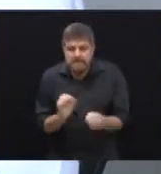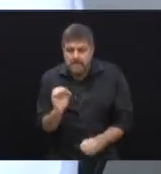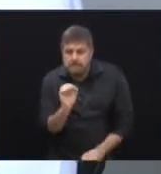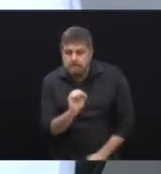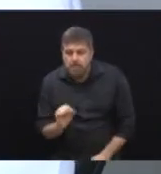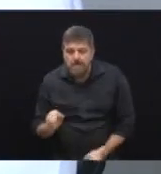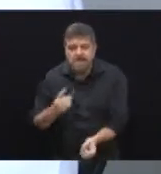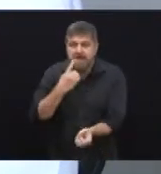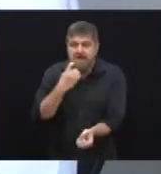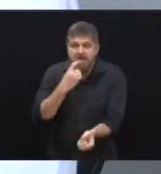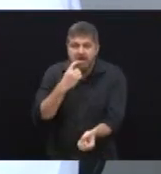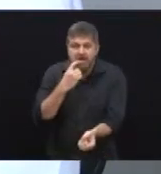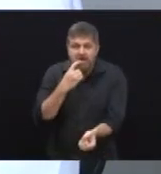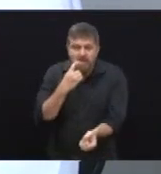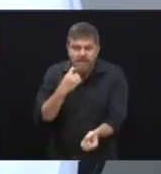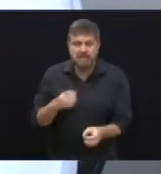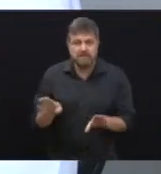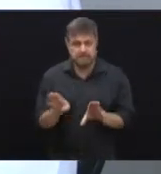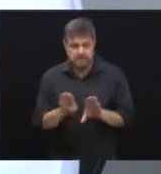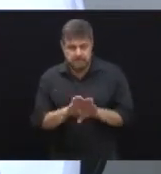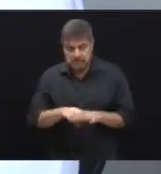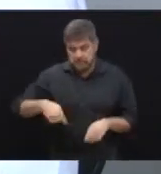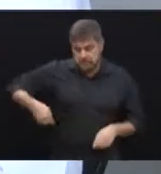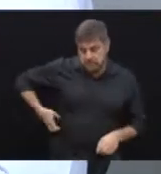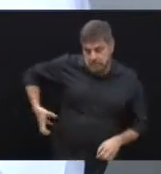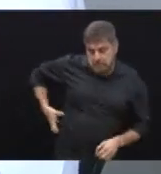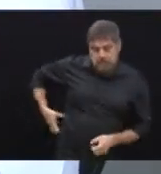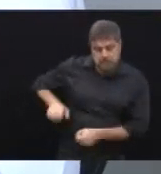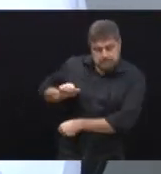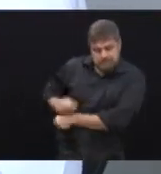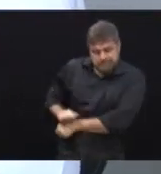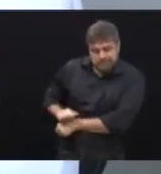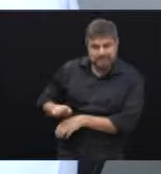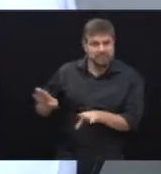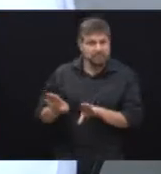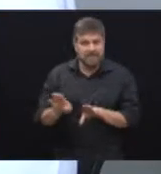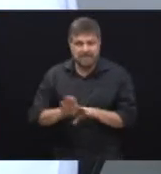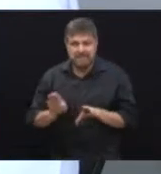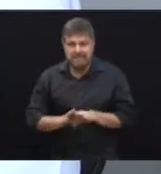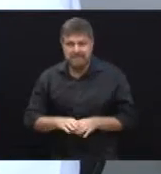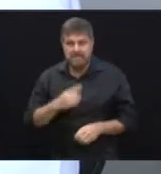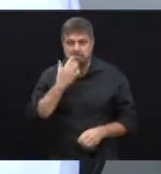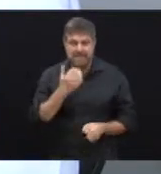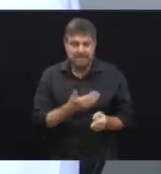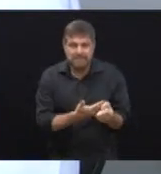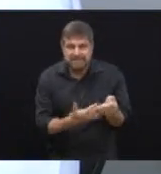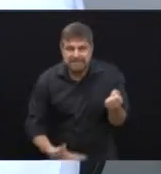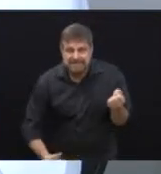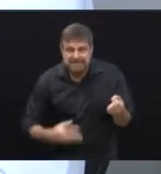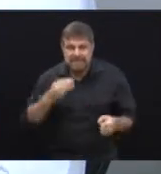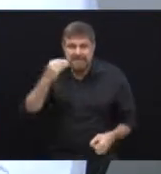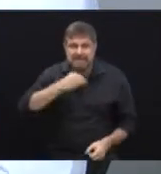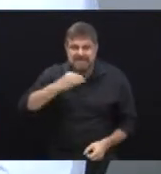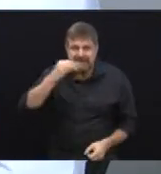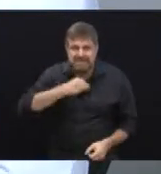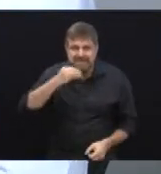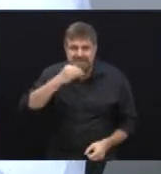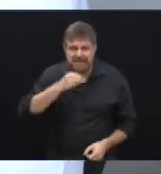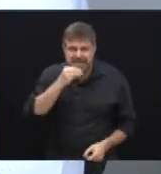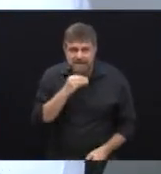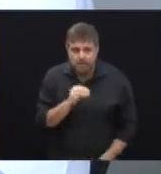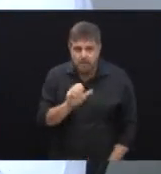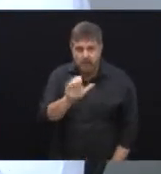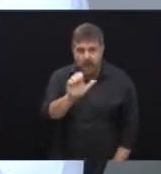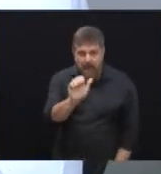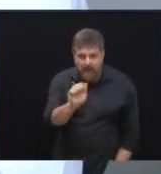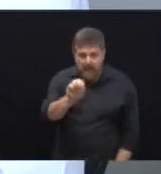gente a produzir glóbulo vermelho. Então o que acontece? Quando o rim não está funcionando, ele também não produz esse hormônio. O que vai acontecer? A pessoa vai